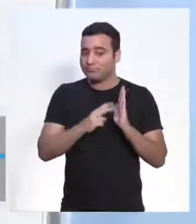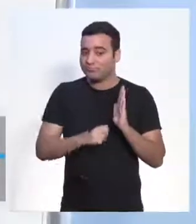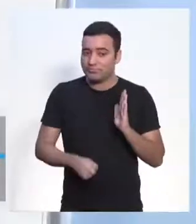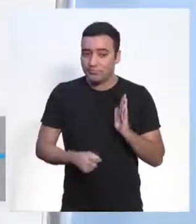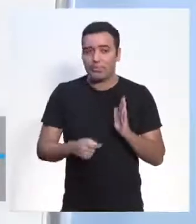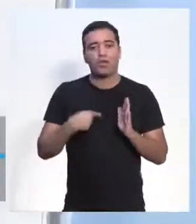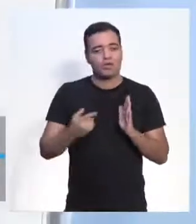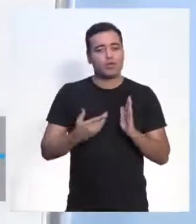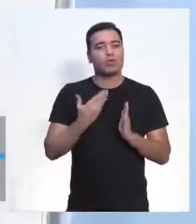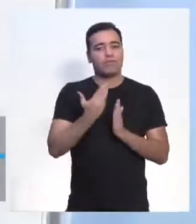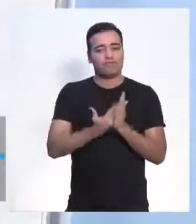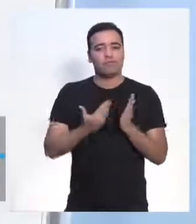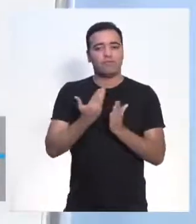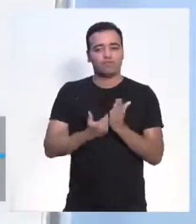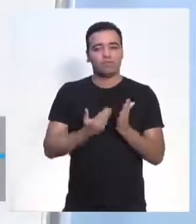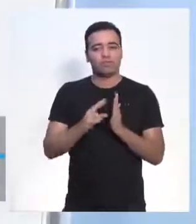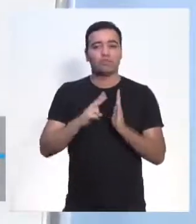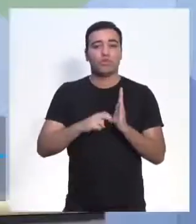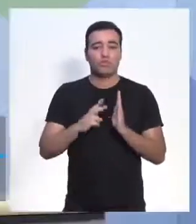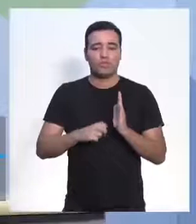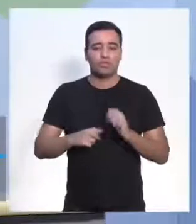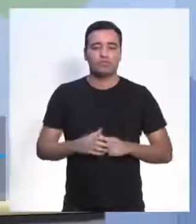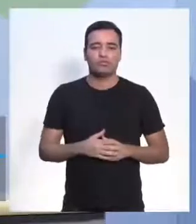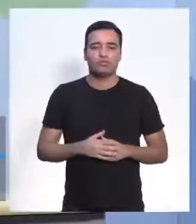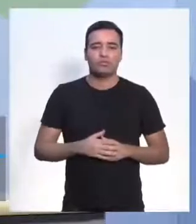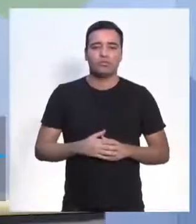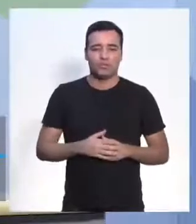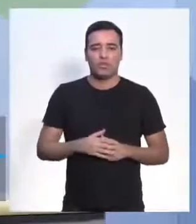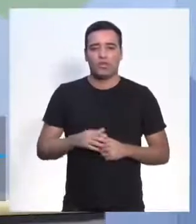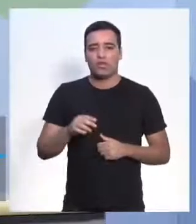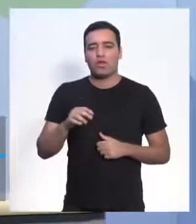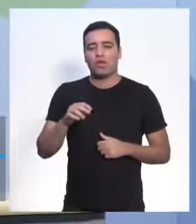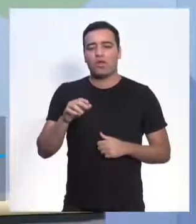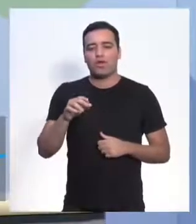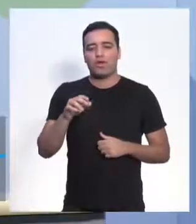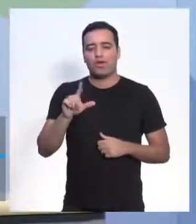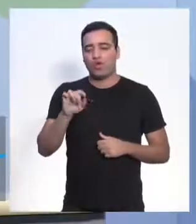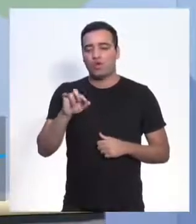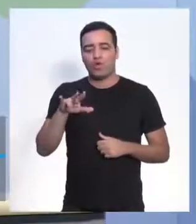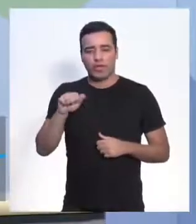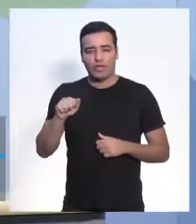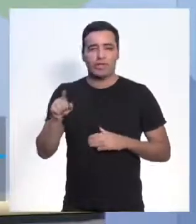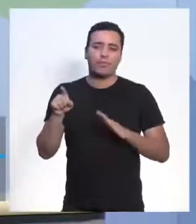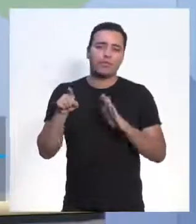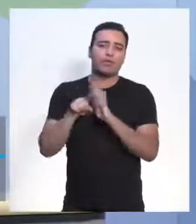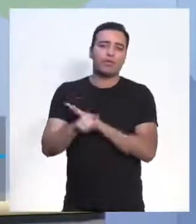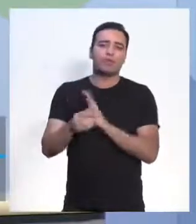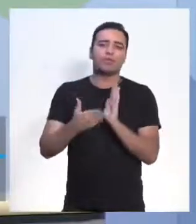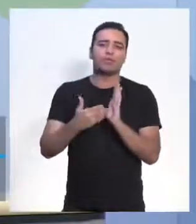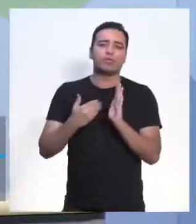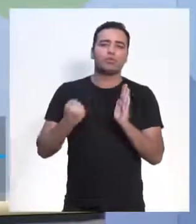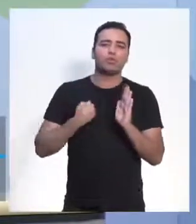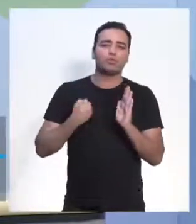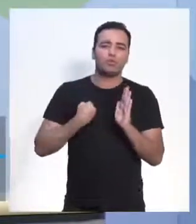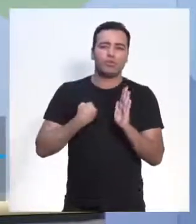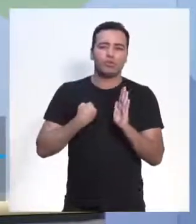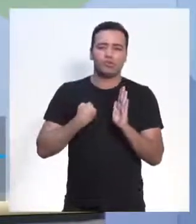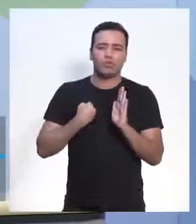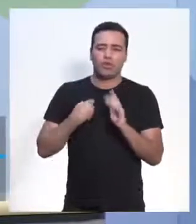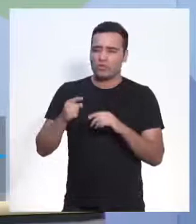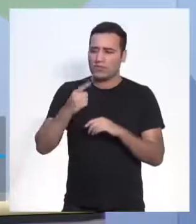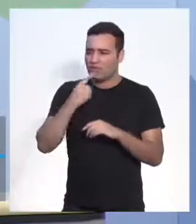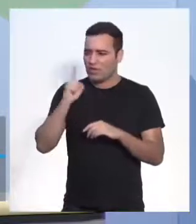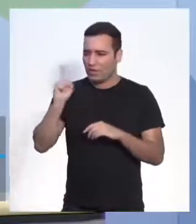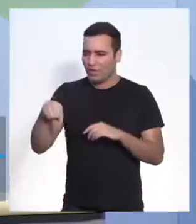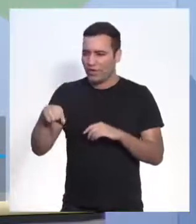de vocabulário agora, Antônia. A aluna Lorena Cristina perguntou em que página está. Se eu não me engano, no início da aula você falou que